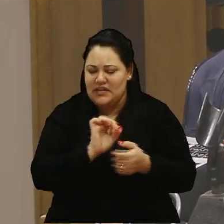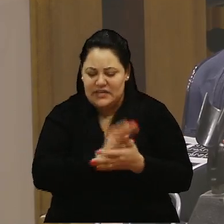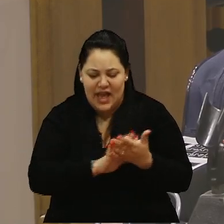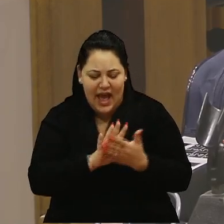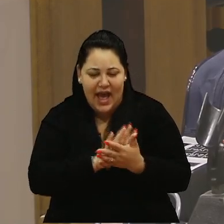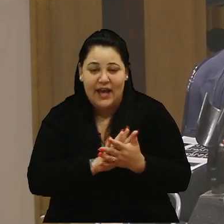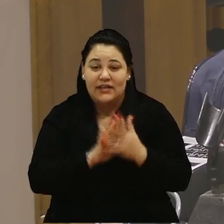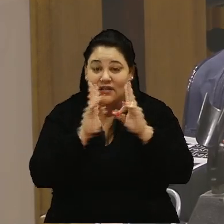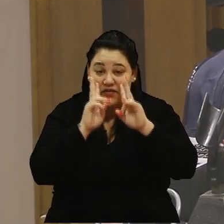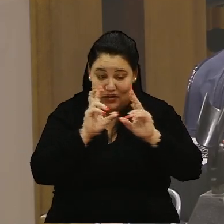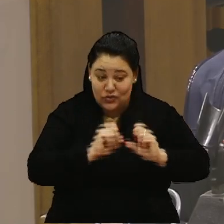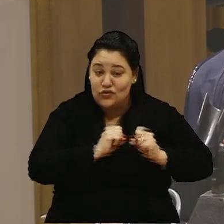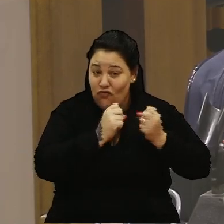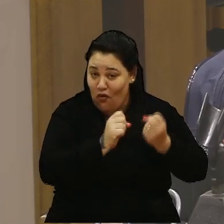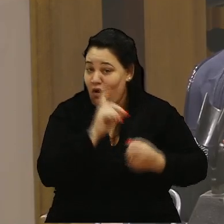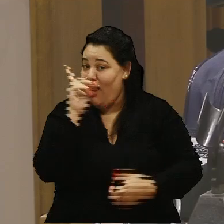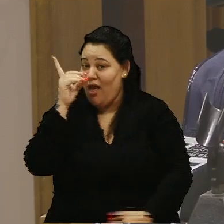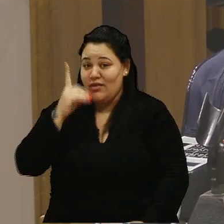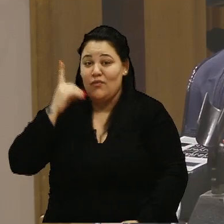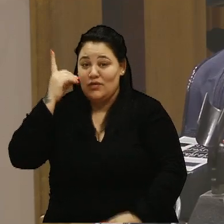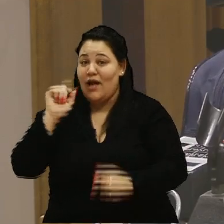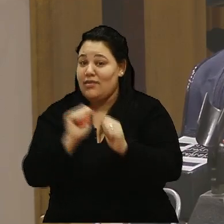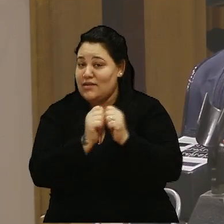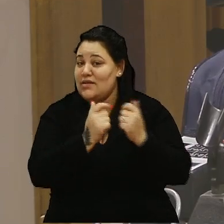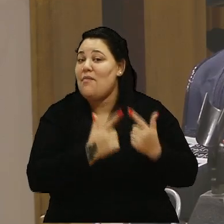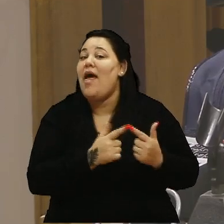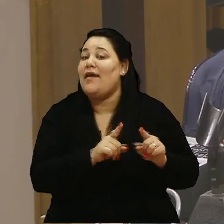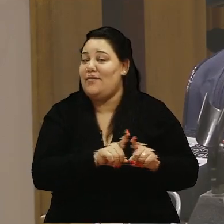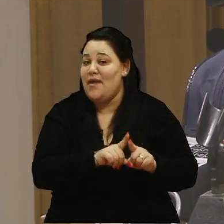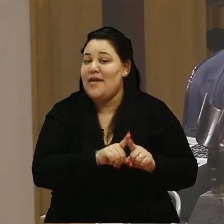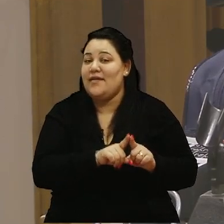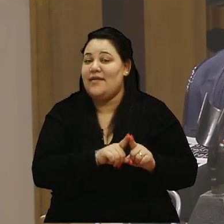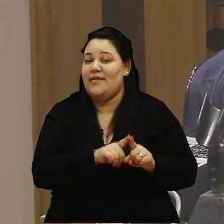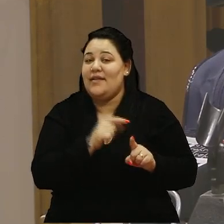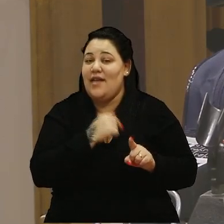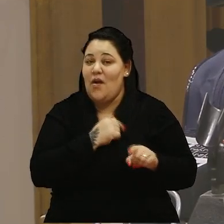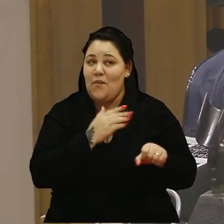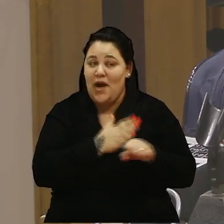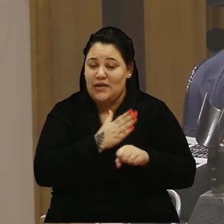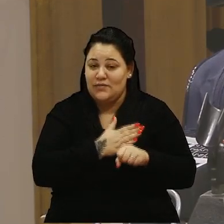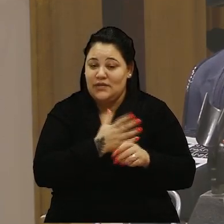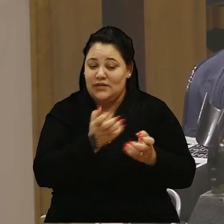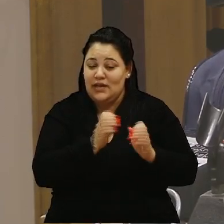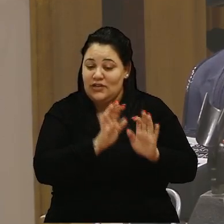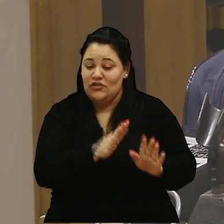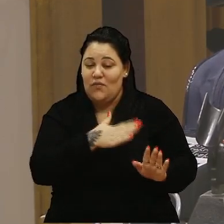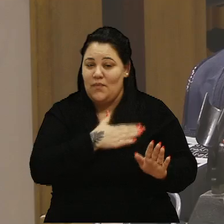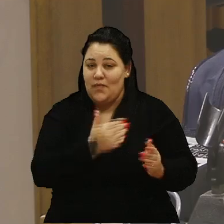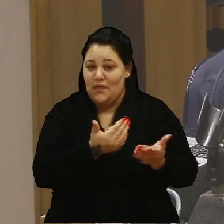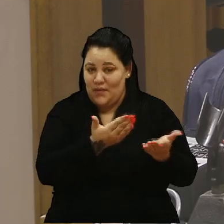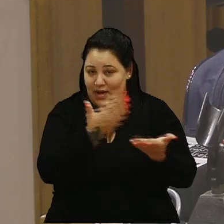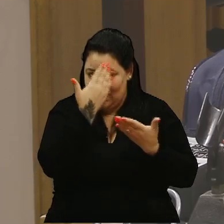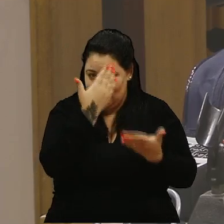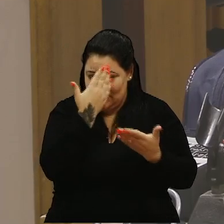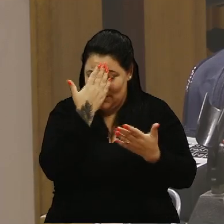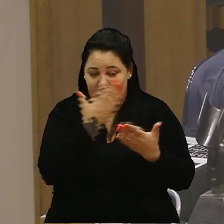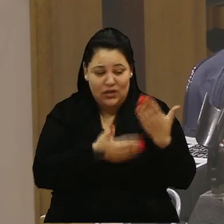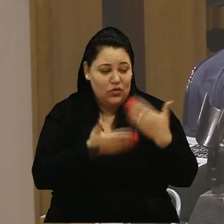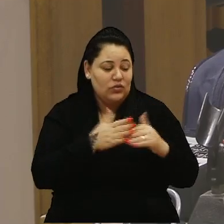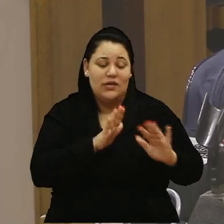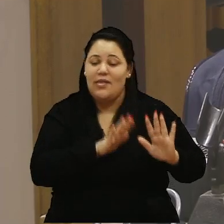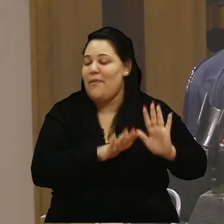dos deputados lá na Assembleia Legislativa, o qual também eu queria deixar aqui meu agradecimento a todos,